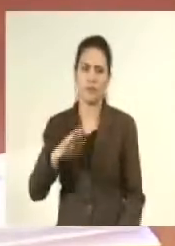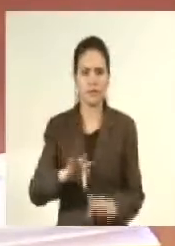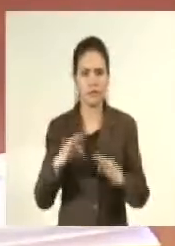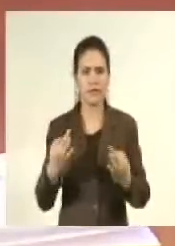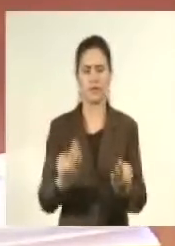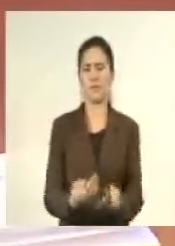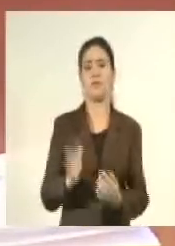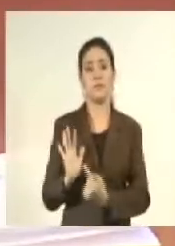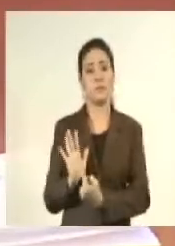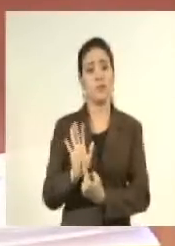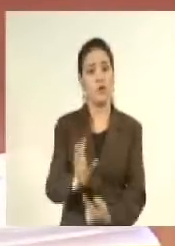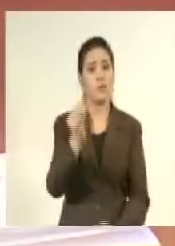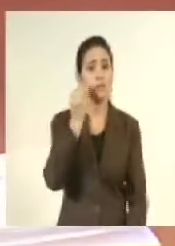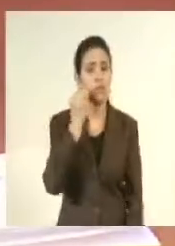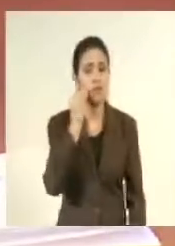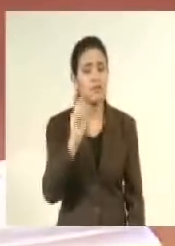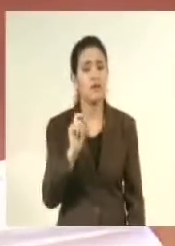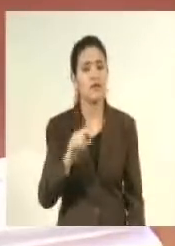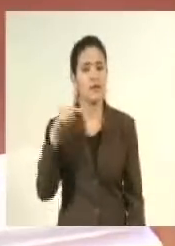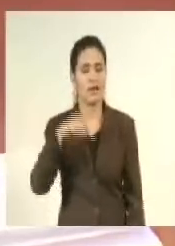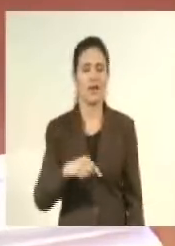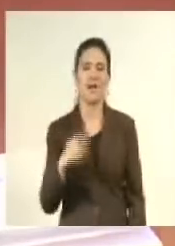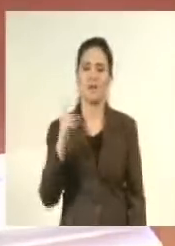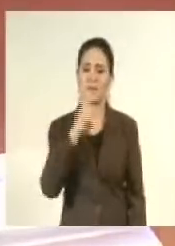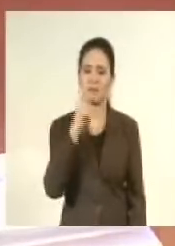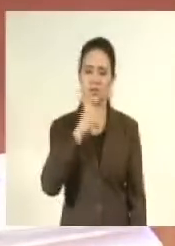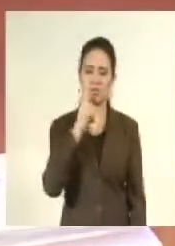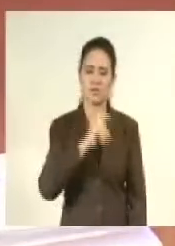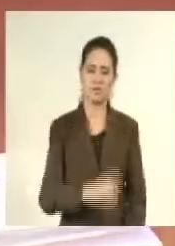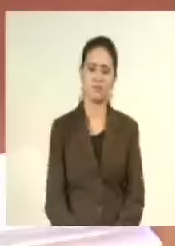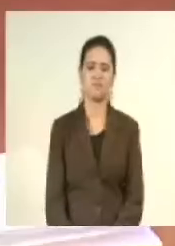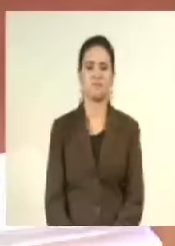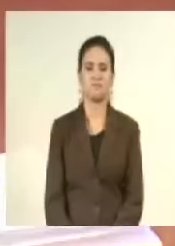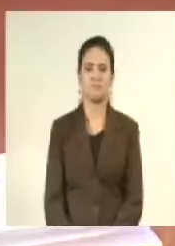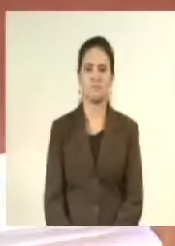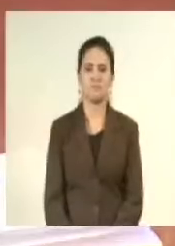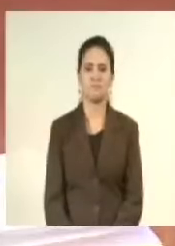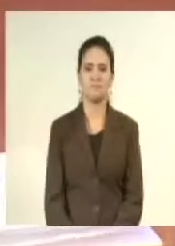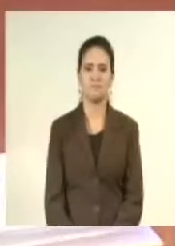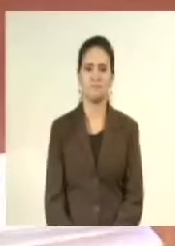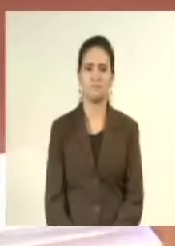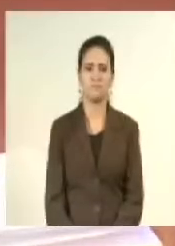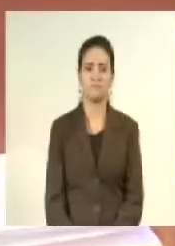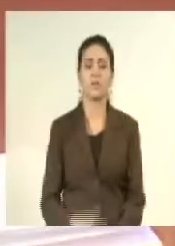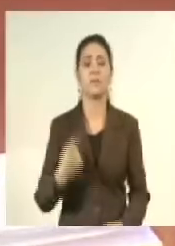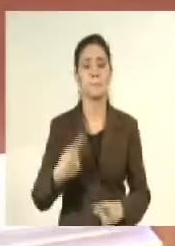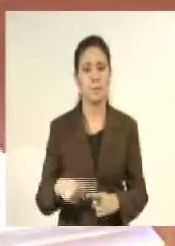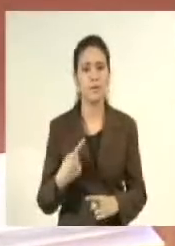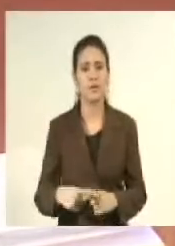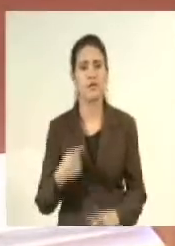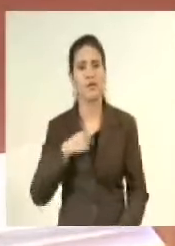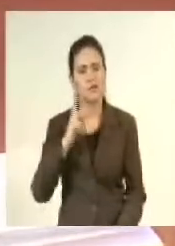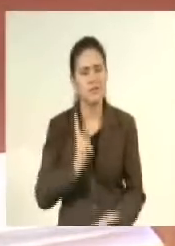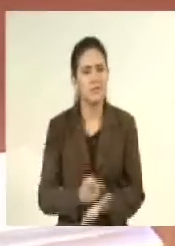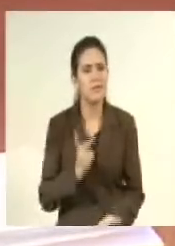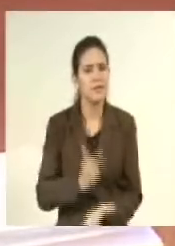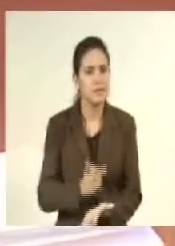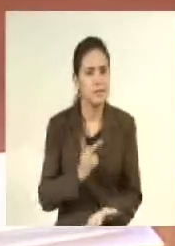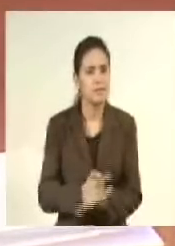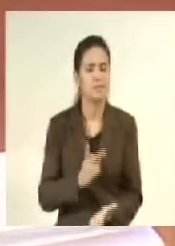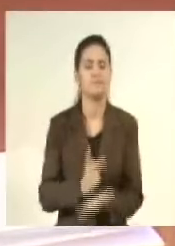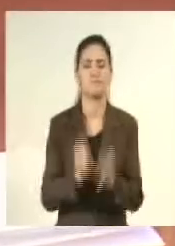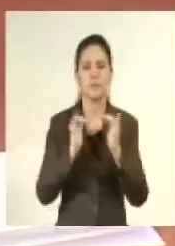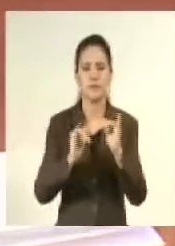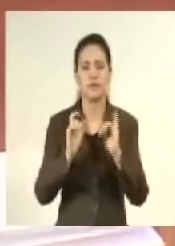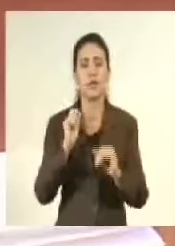para mostrar que isso é um fato que não existe. porque eu sempre disse